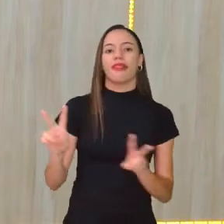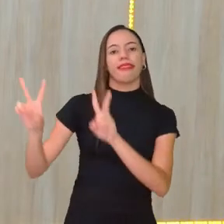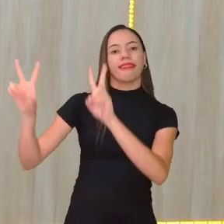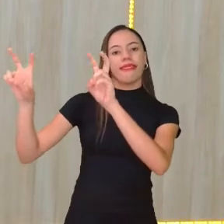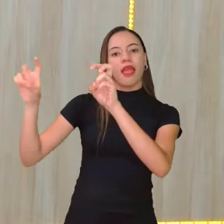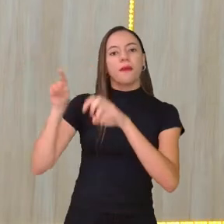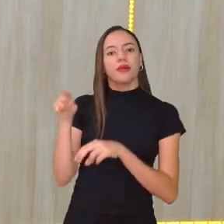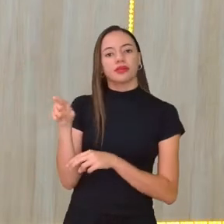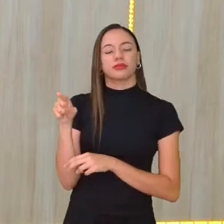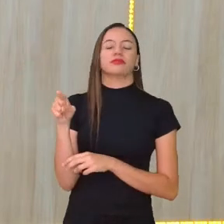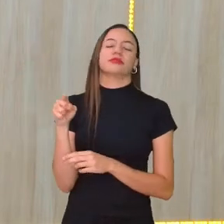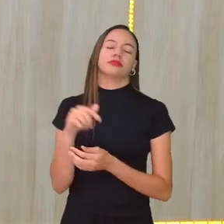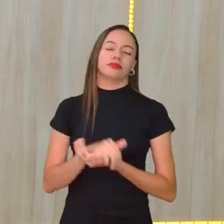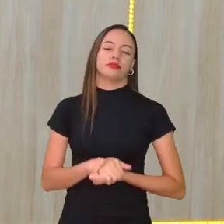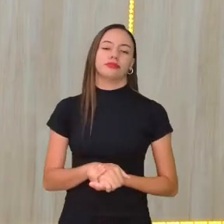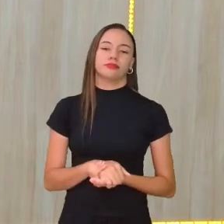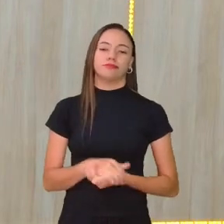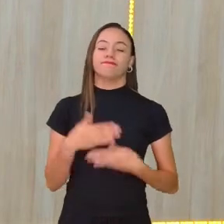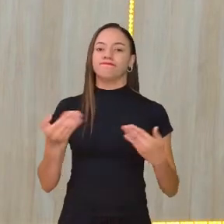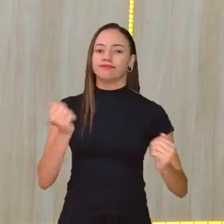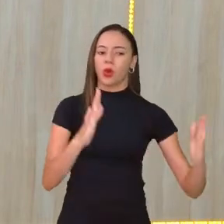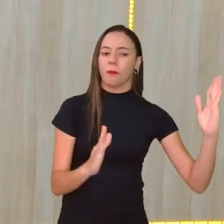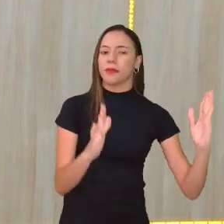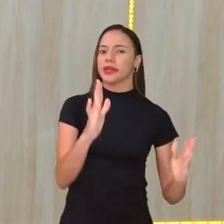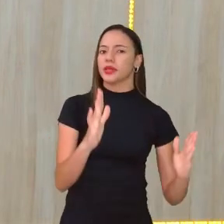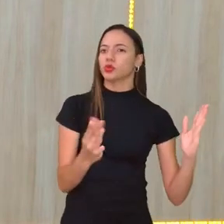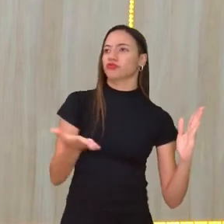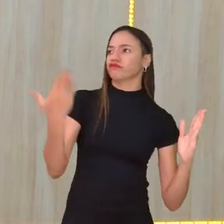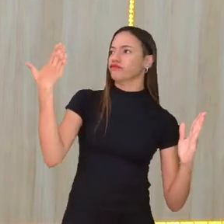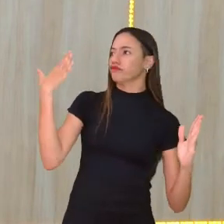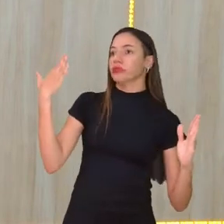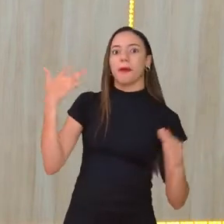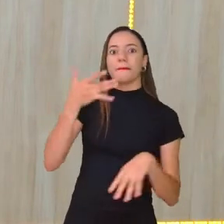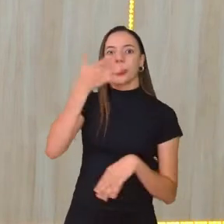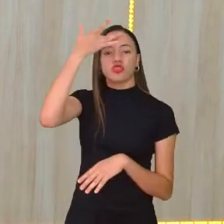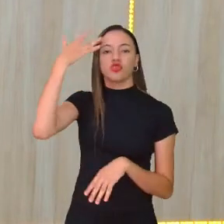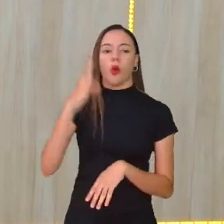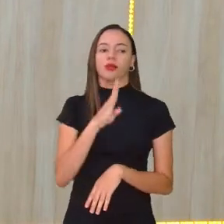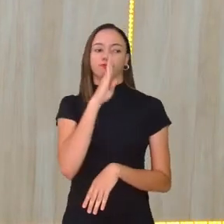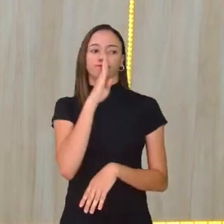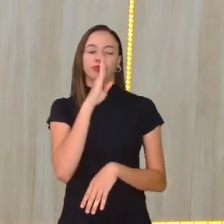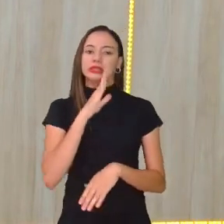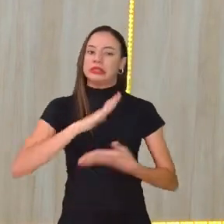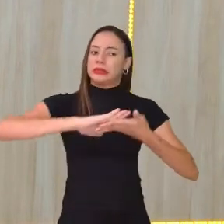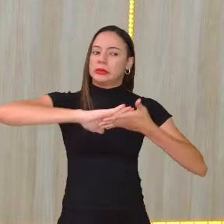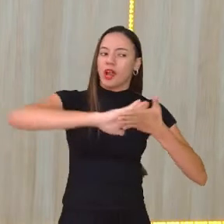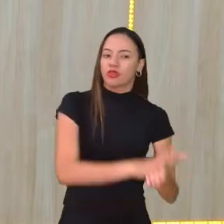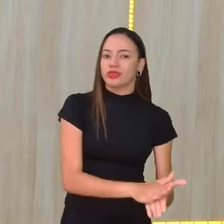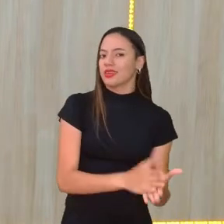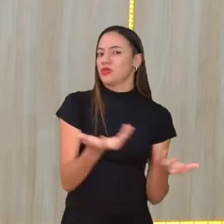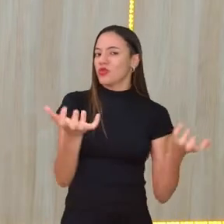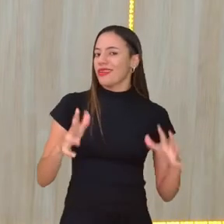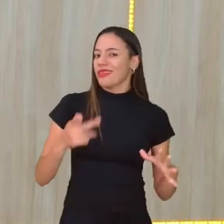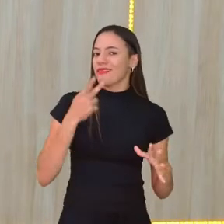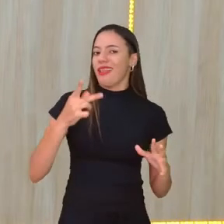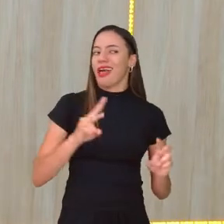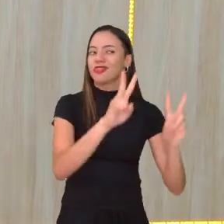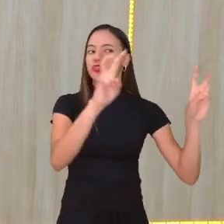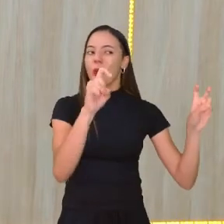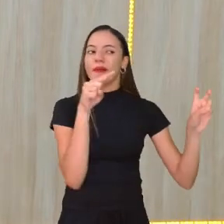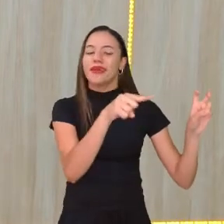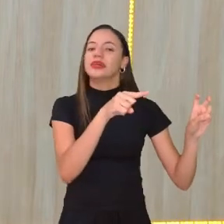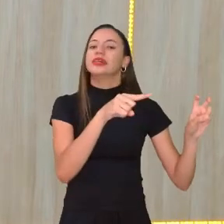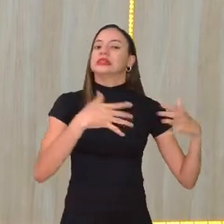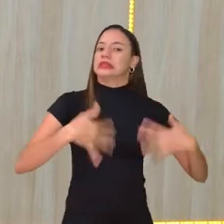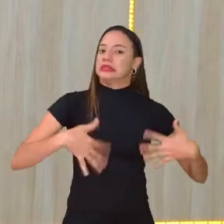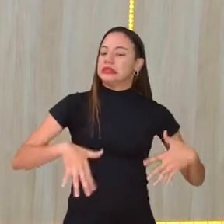tema. De uma época justamente que as pessoas não falavam, tinham muitos preconceitos, não queriam falar a respeito do tema. Então, vocês podem